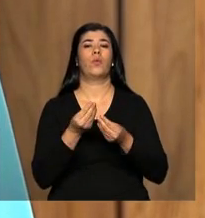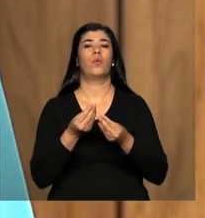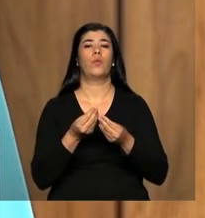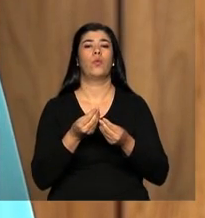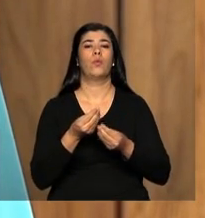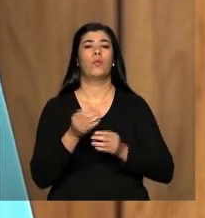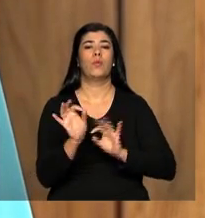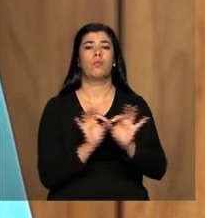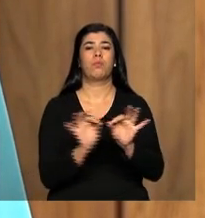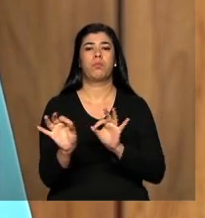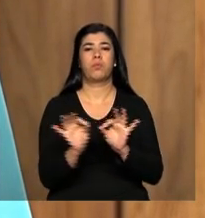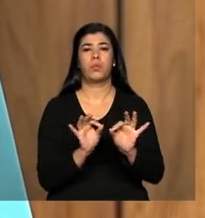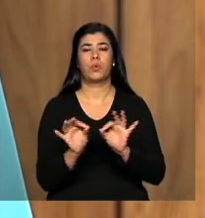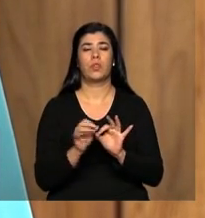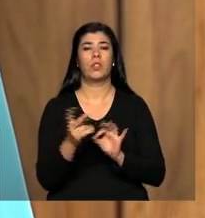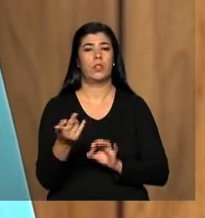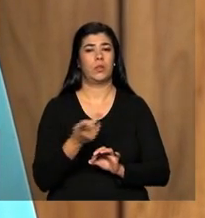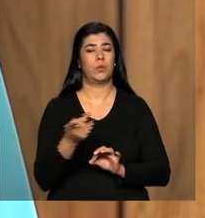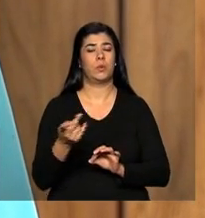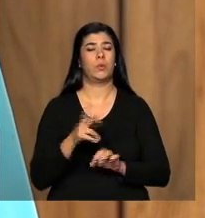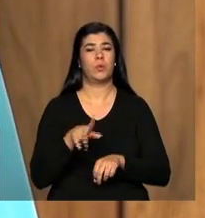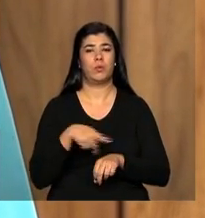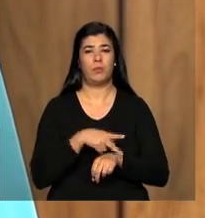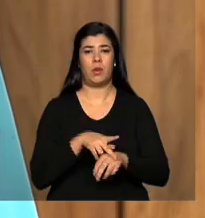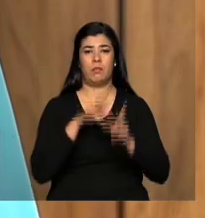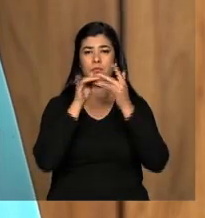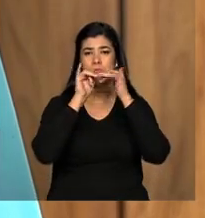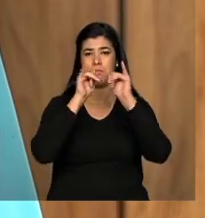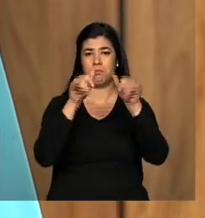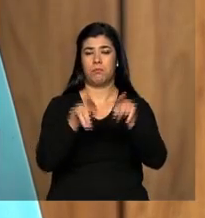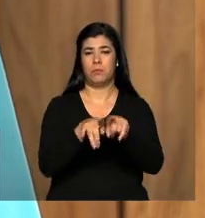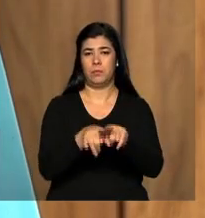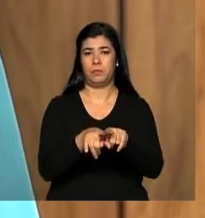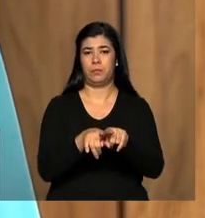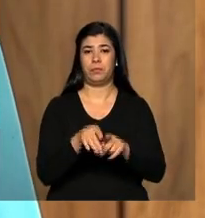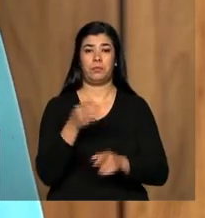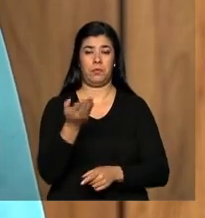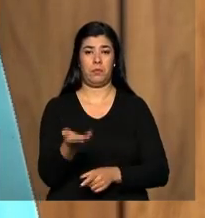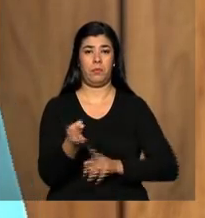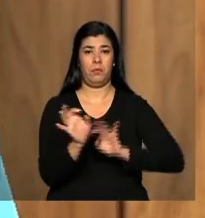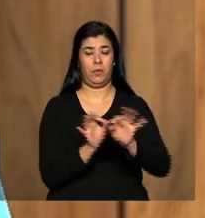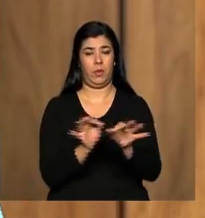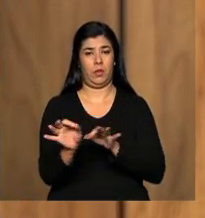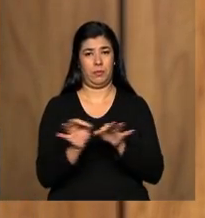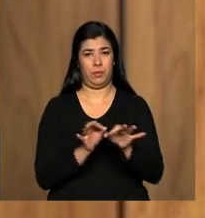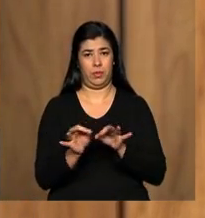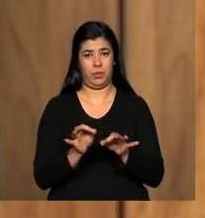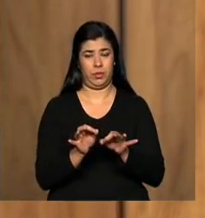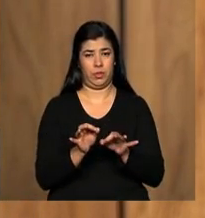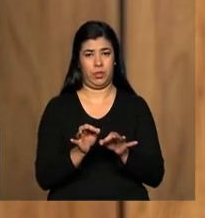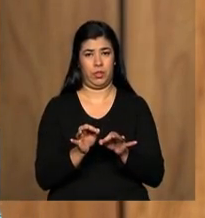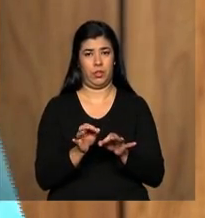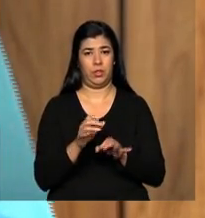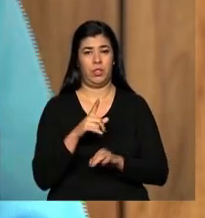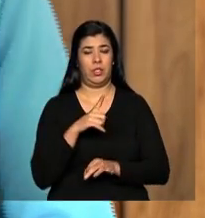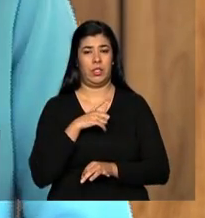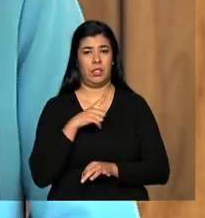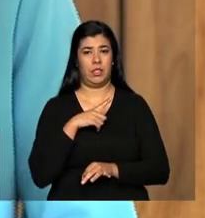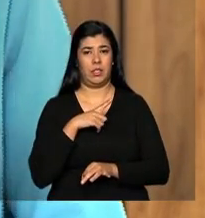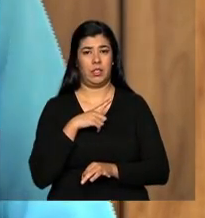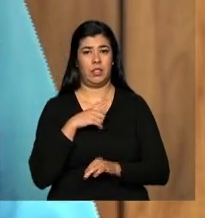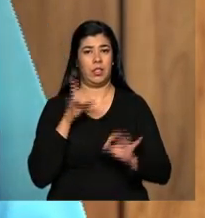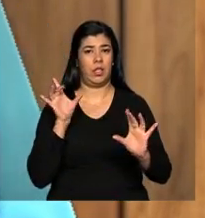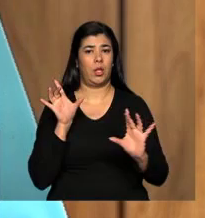complementariedades energéticas entre o Uruguai e o Brasil. Esse projeto de